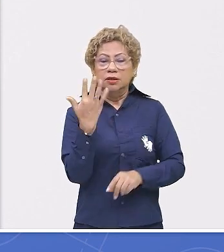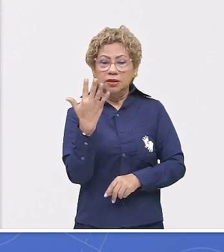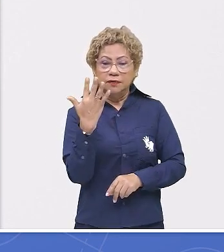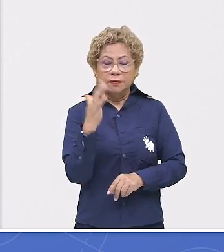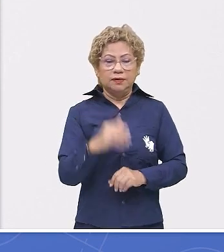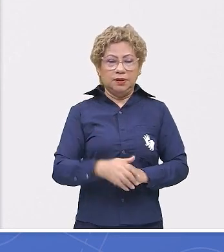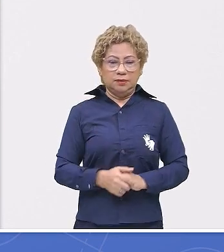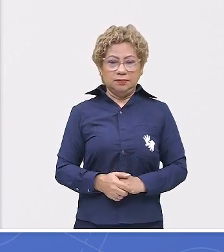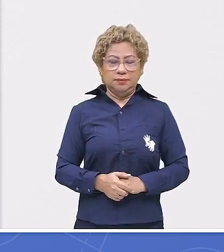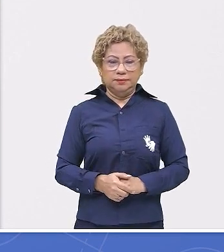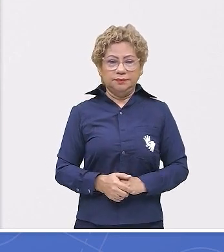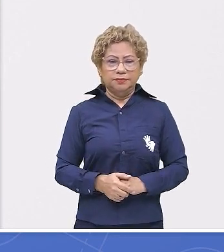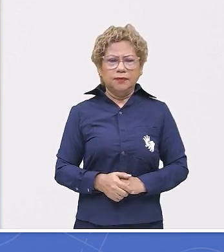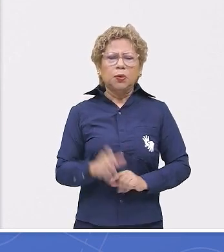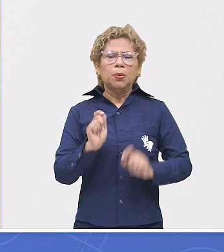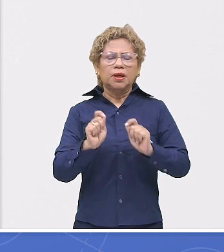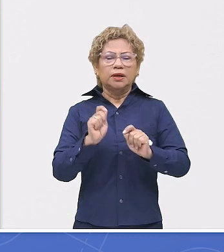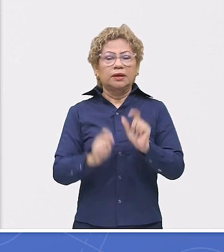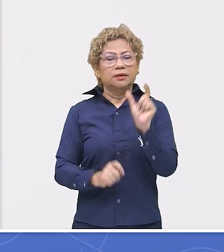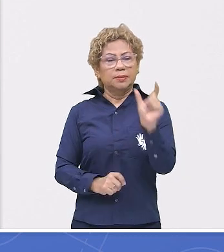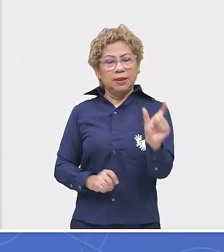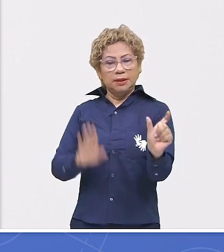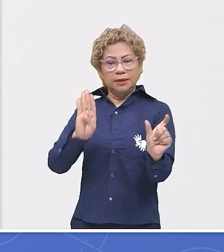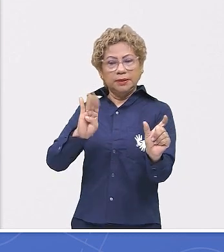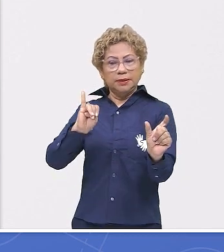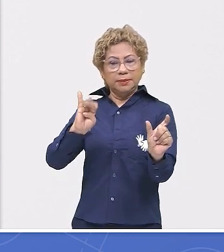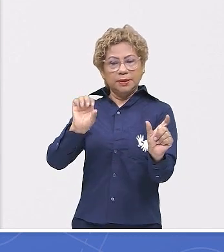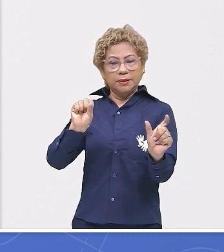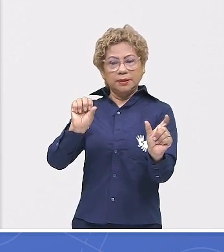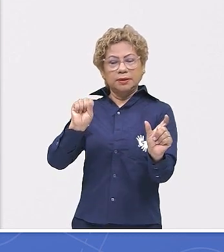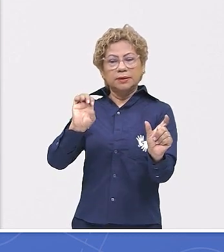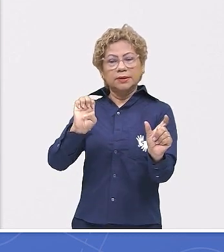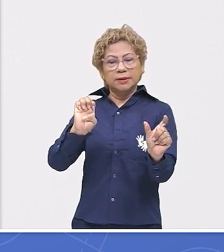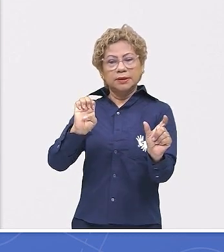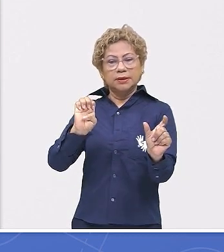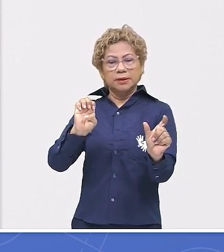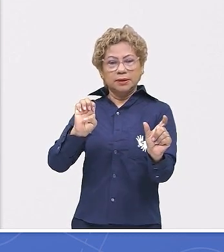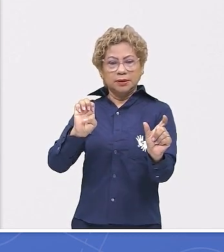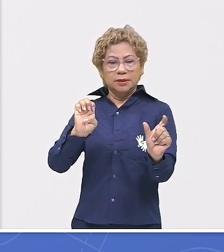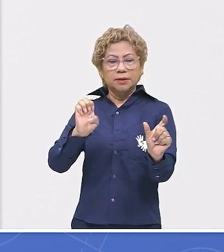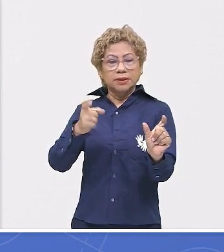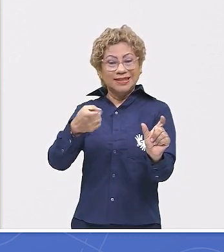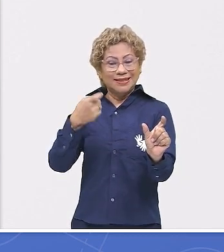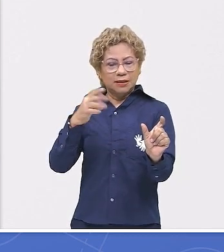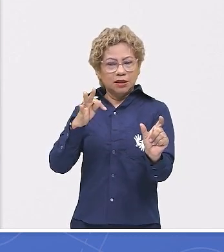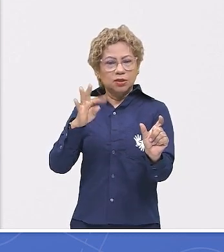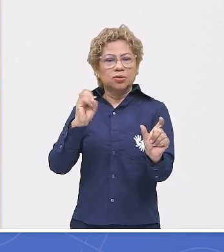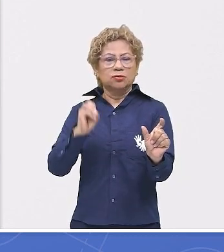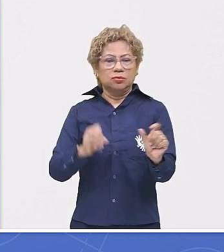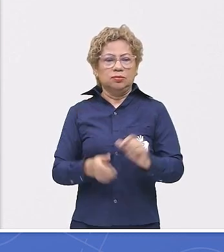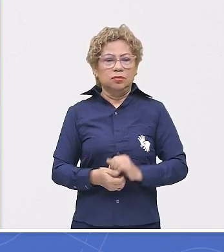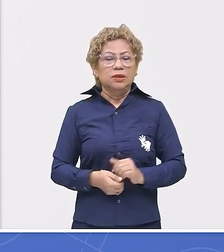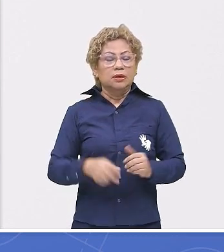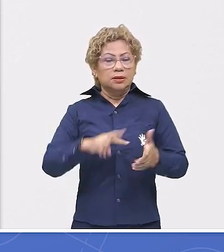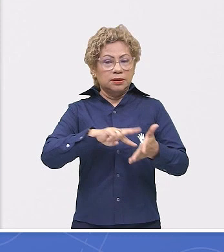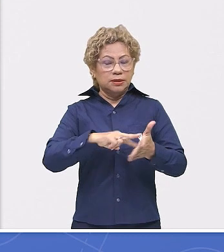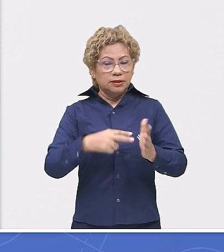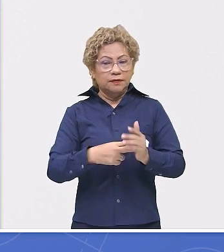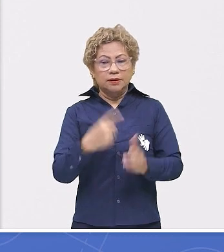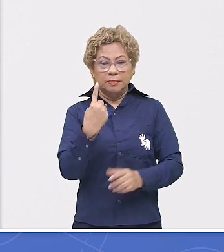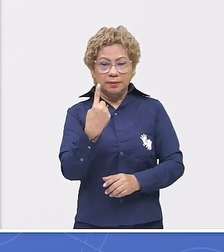vai ser um ano bissexto, gente? Vai ser o ano em que vai ter mais um dia, tá? No mês